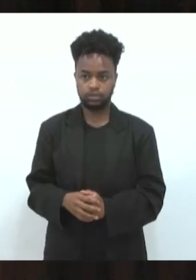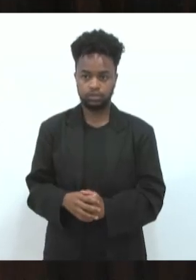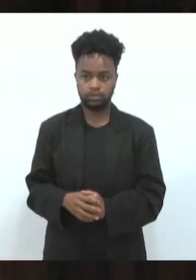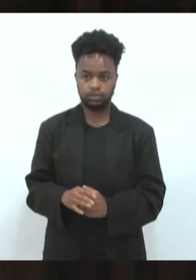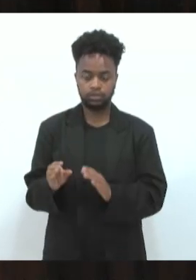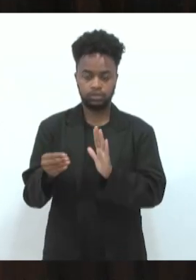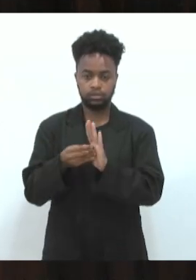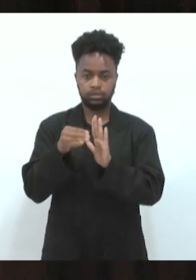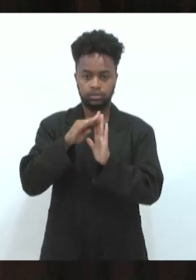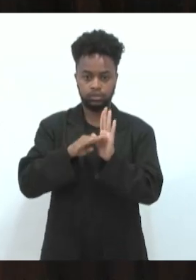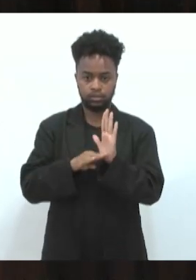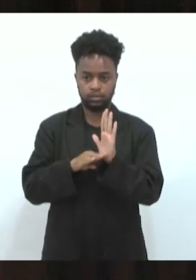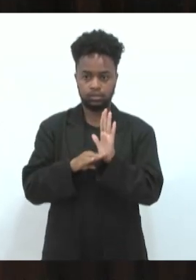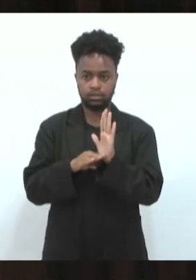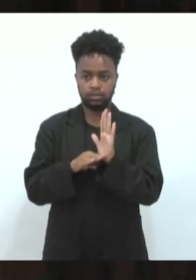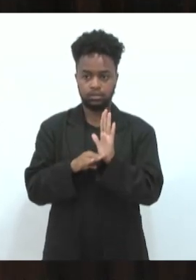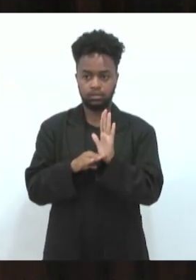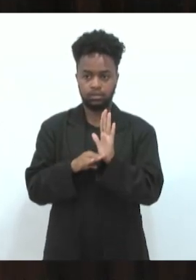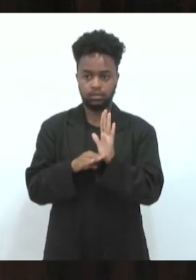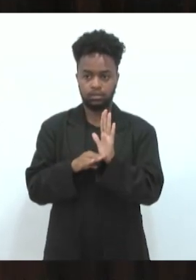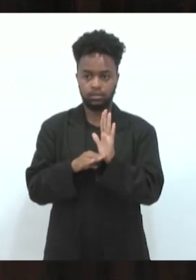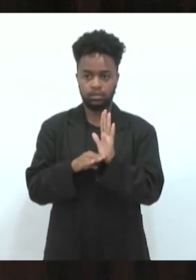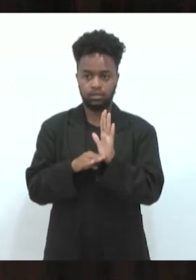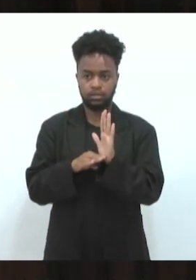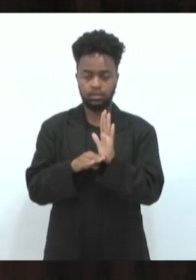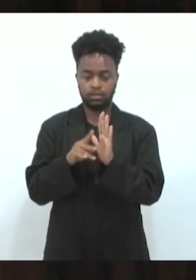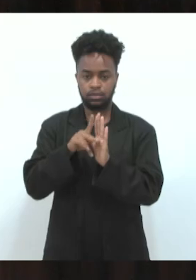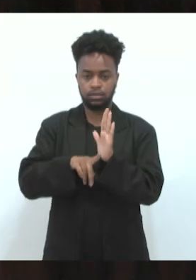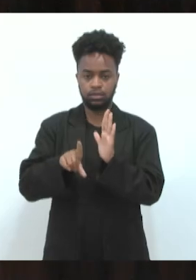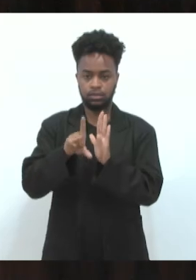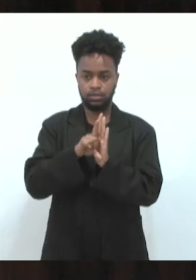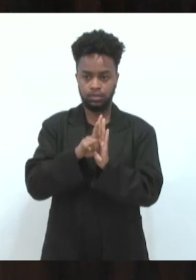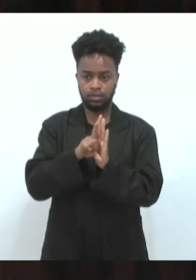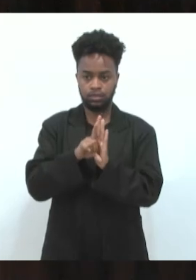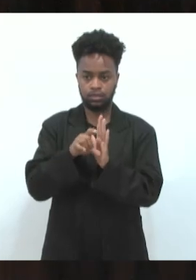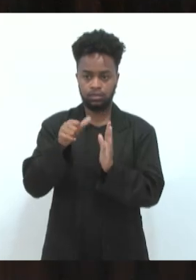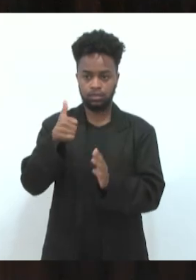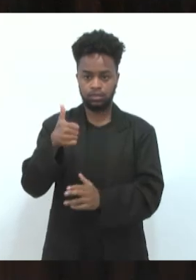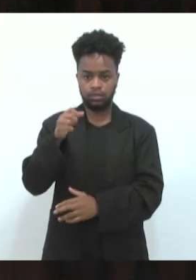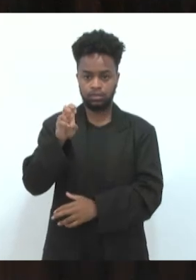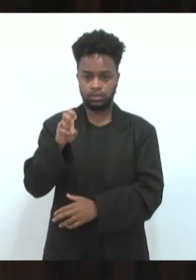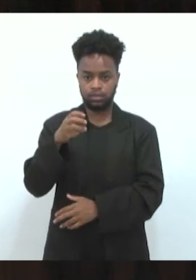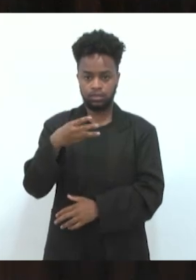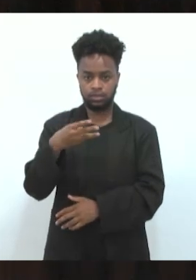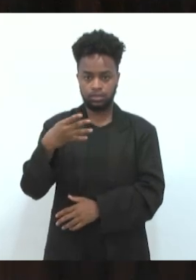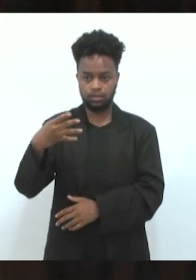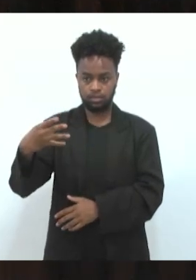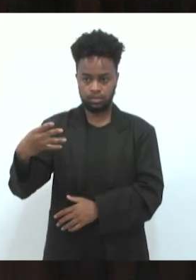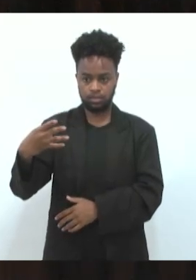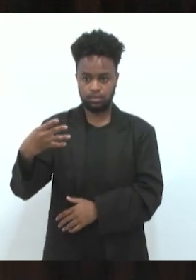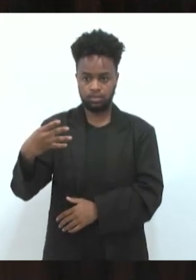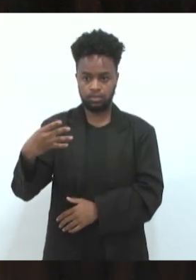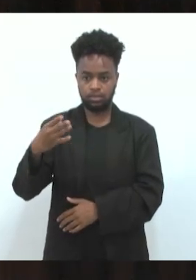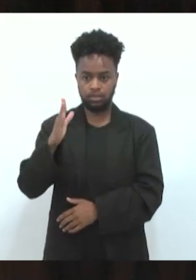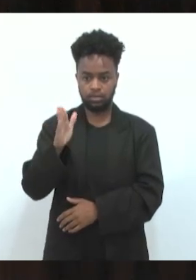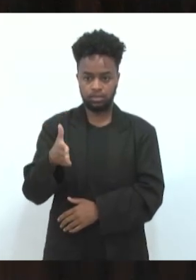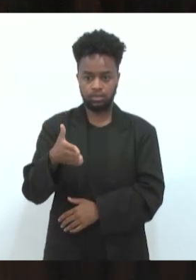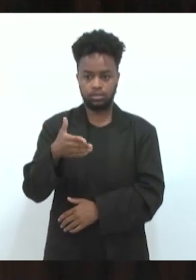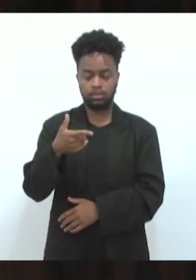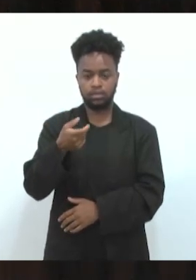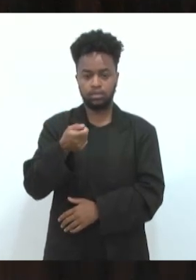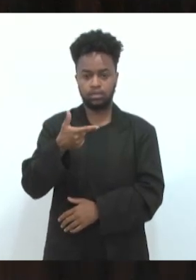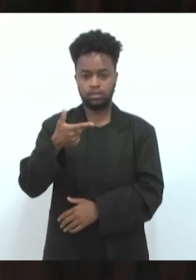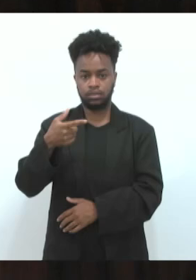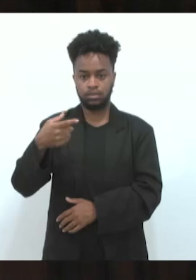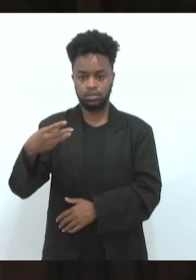Requer a inclusão na ordem do dia projeto de lei número 1.534, de